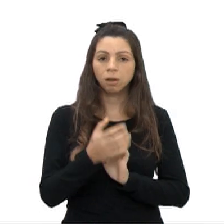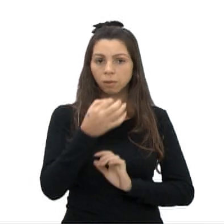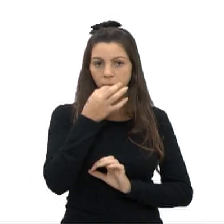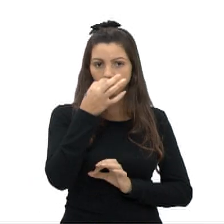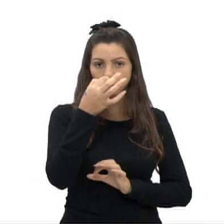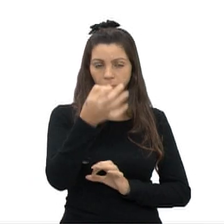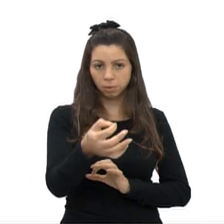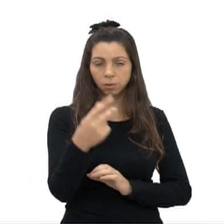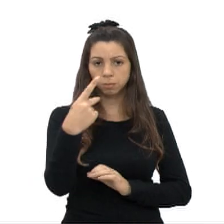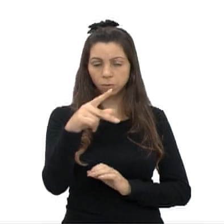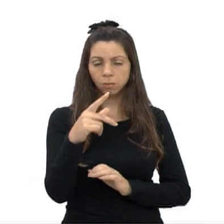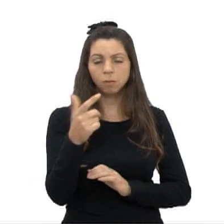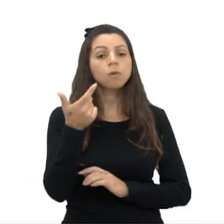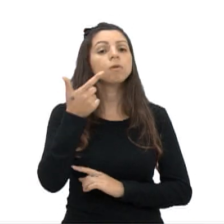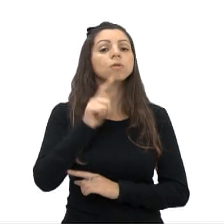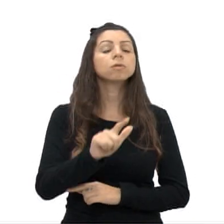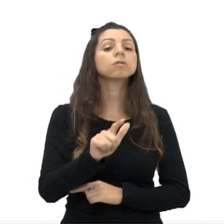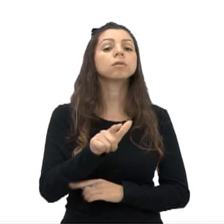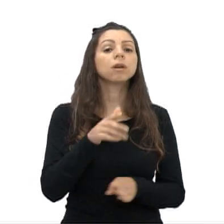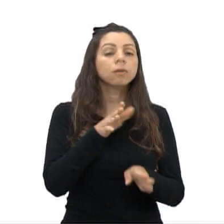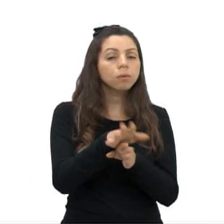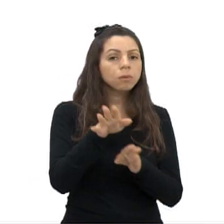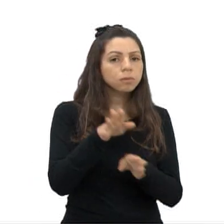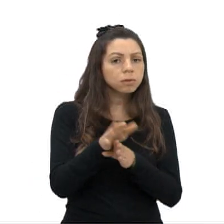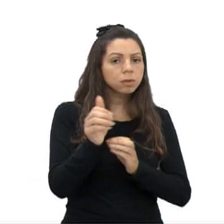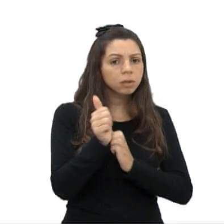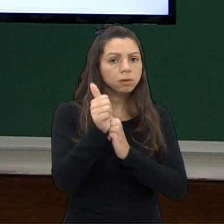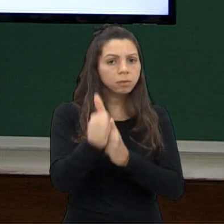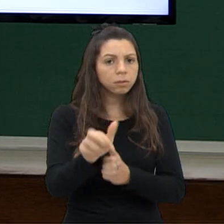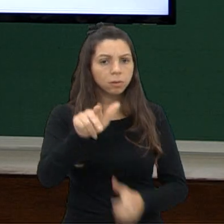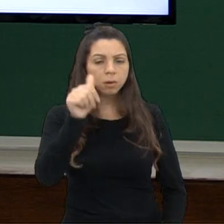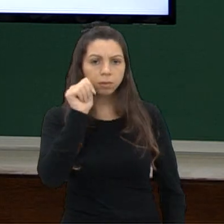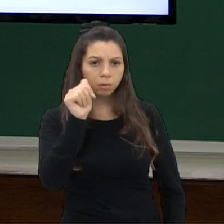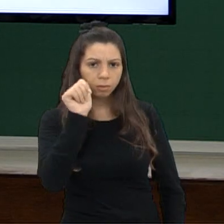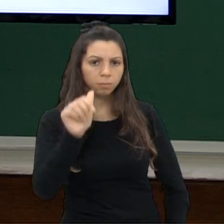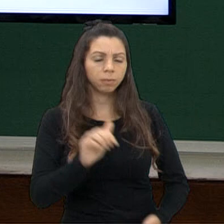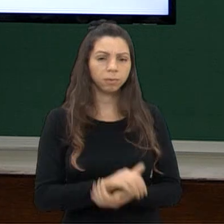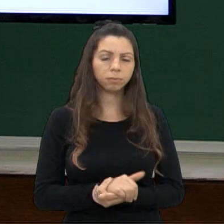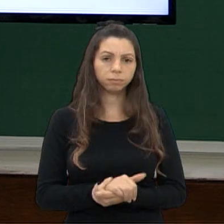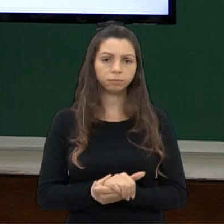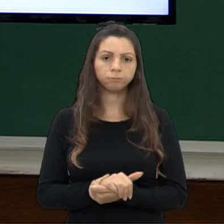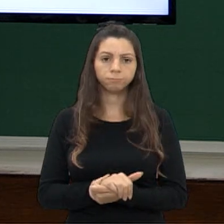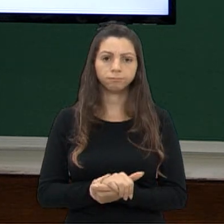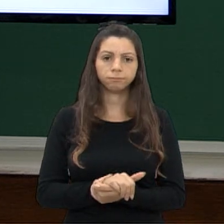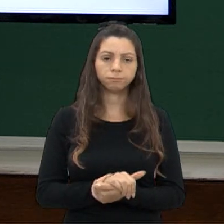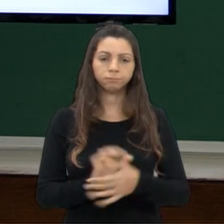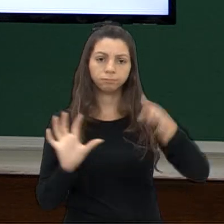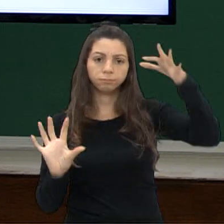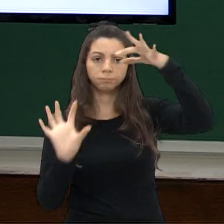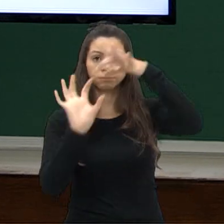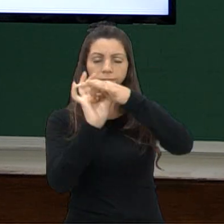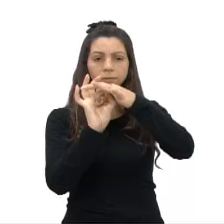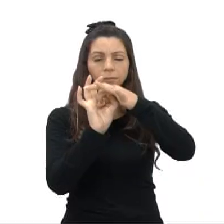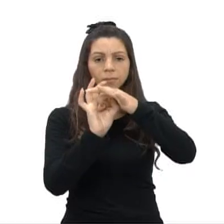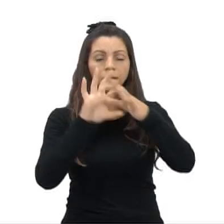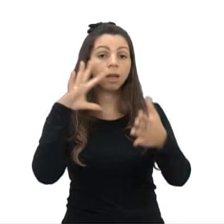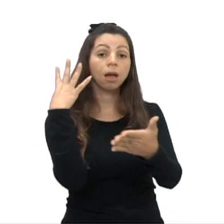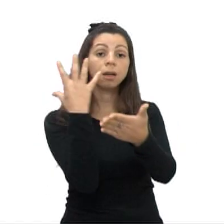que o menino conseguirá seguir o conselho da irmã? Ele conseguirá fazer o jogo do faz de conta? Anote.